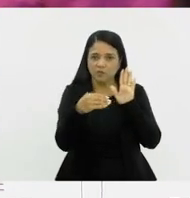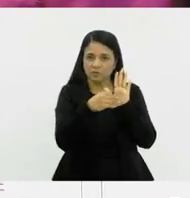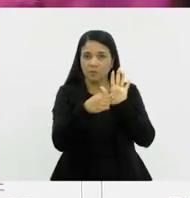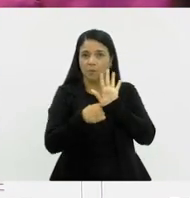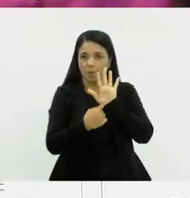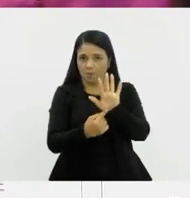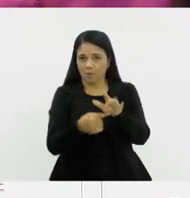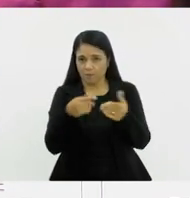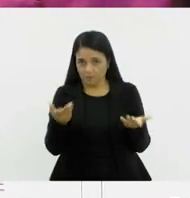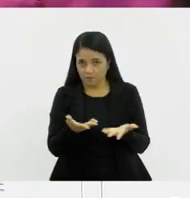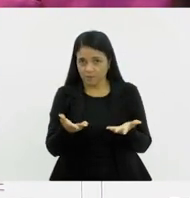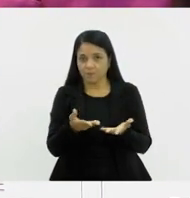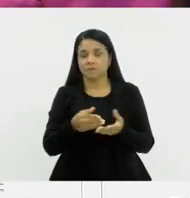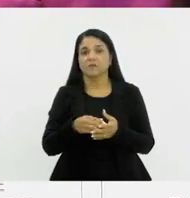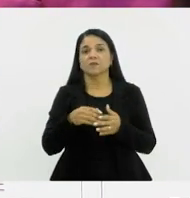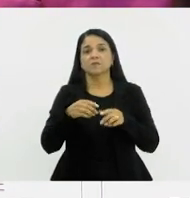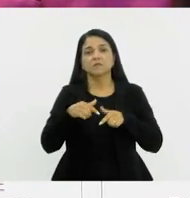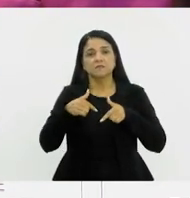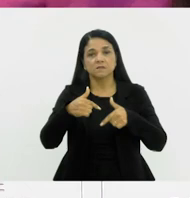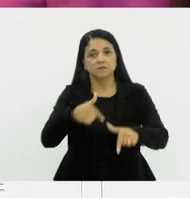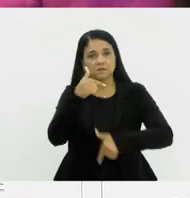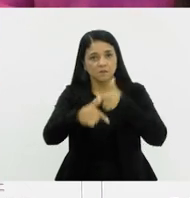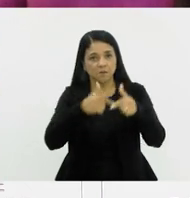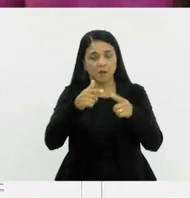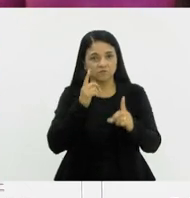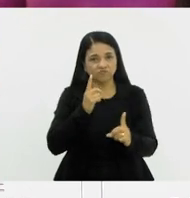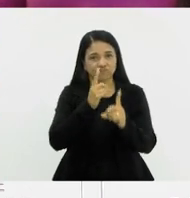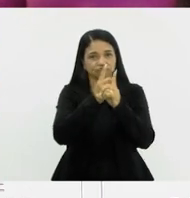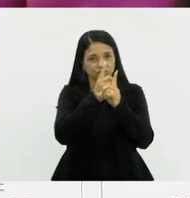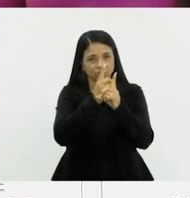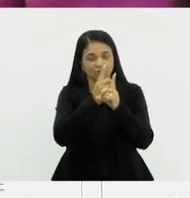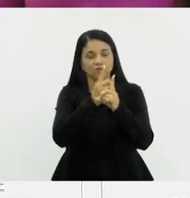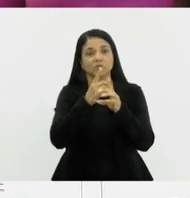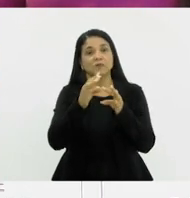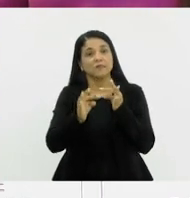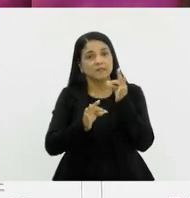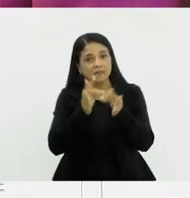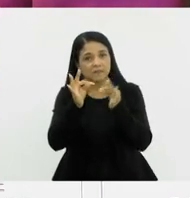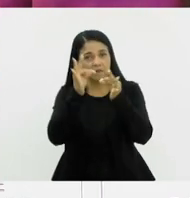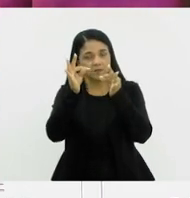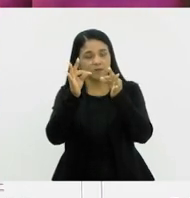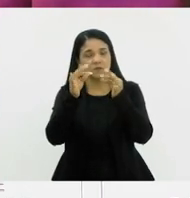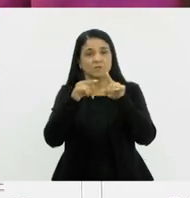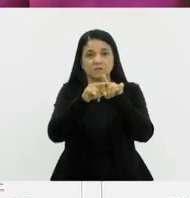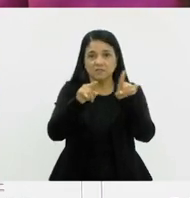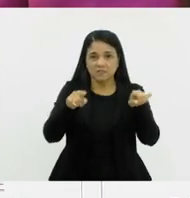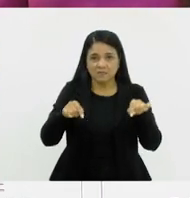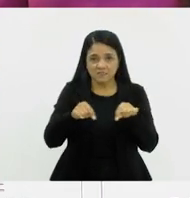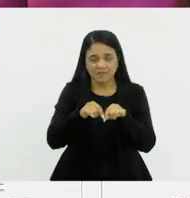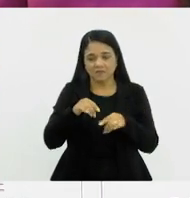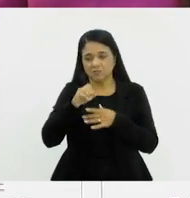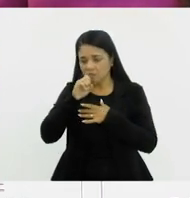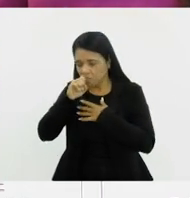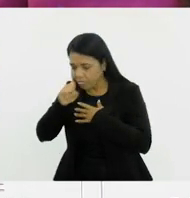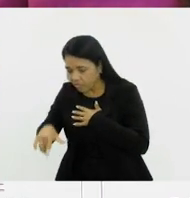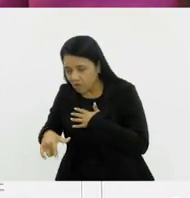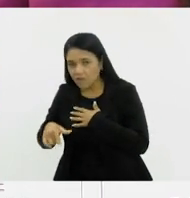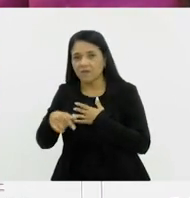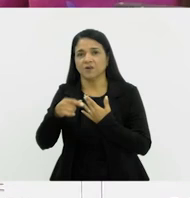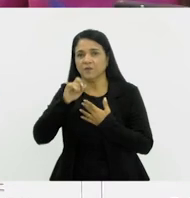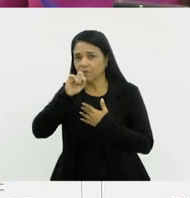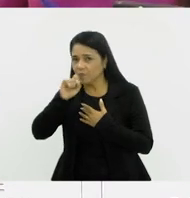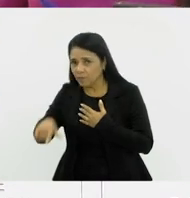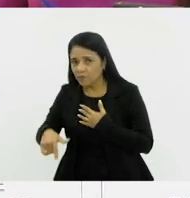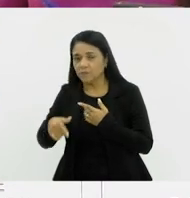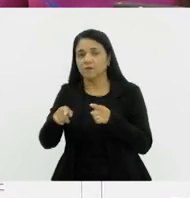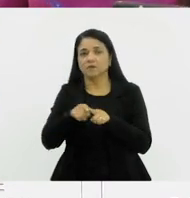apresentado. Serviços auxiliares de diagnose e terapia. Sala de escarro induzido, realizado no